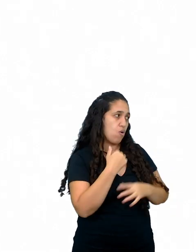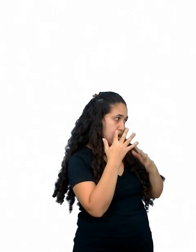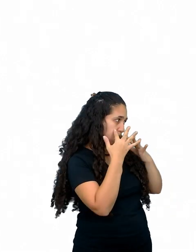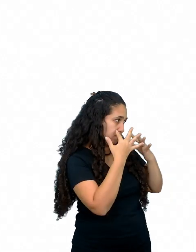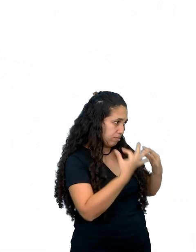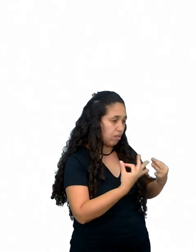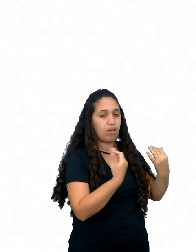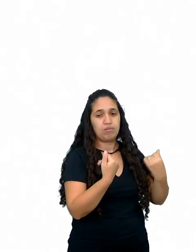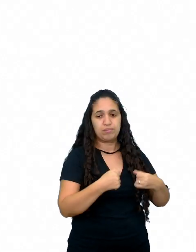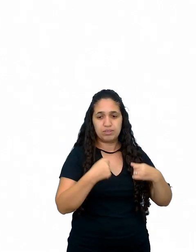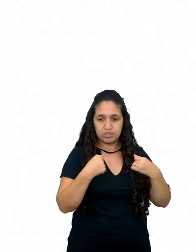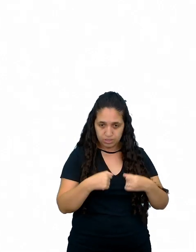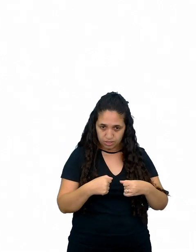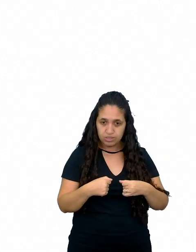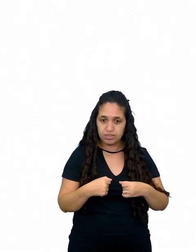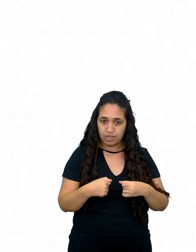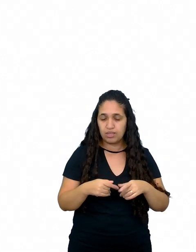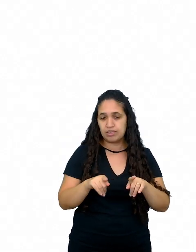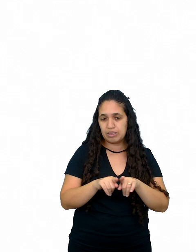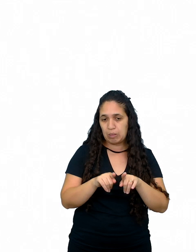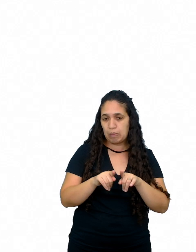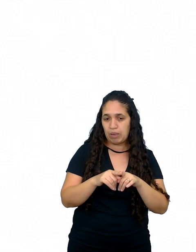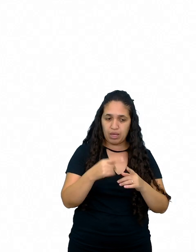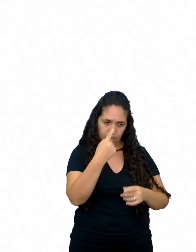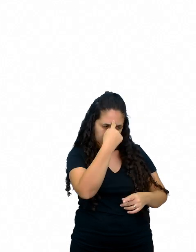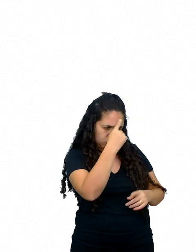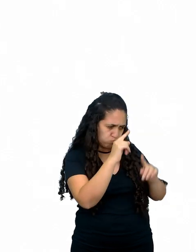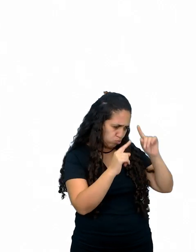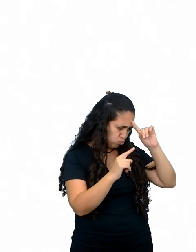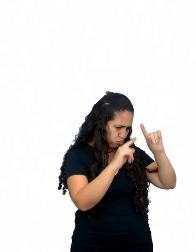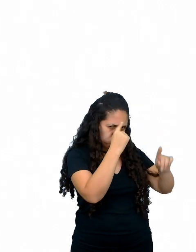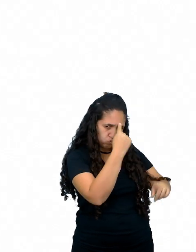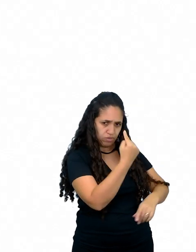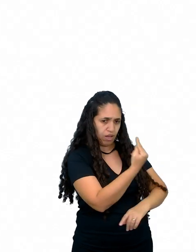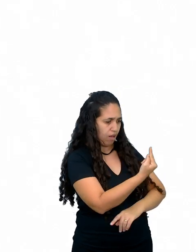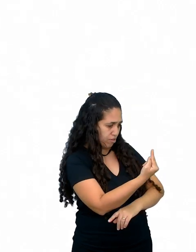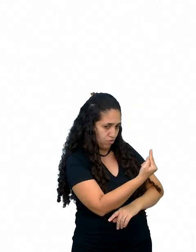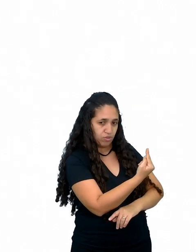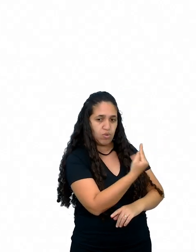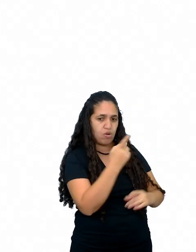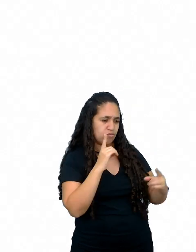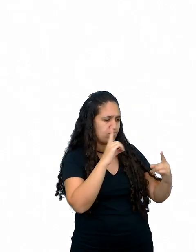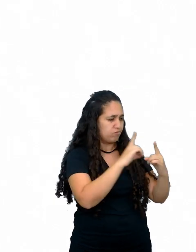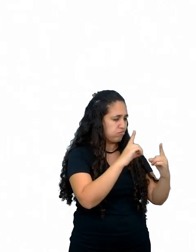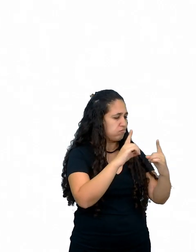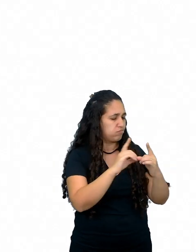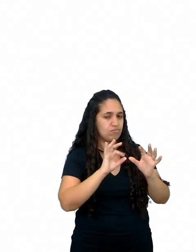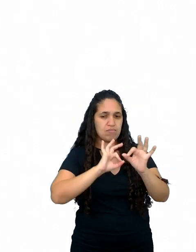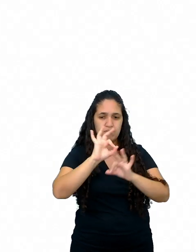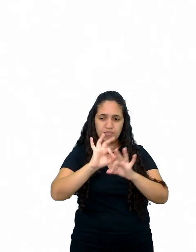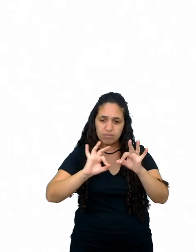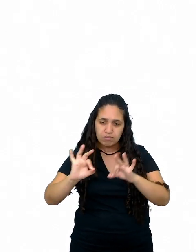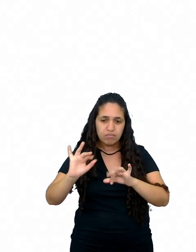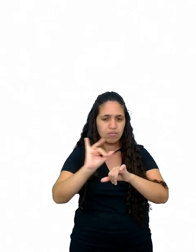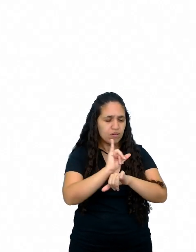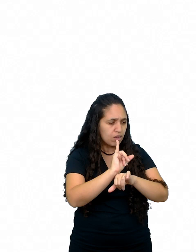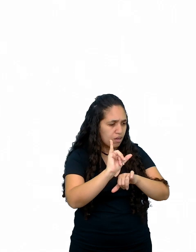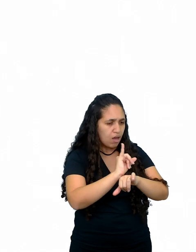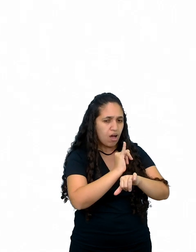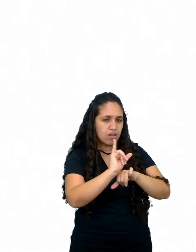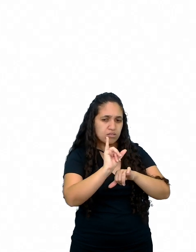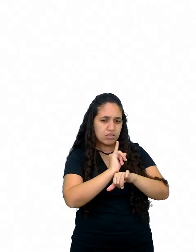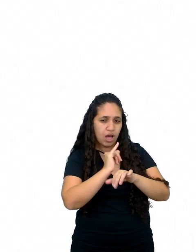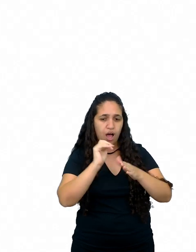ouvir, né? Eu posso atender as dúvidas individualmente, então eu posso planejar, botar